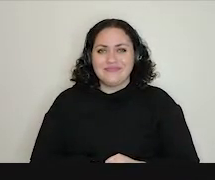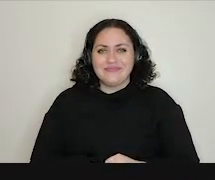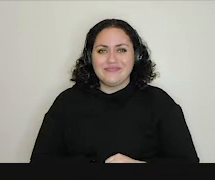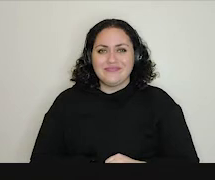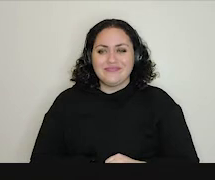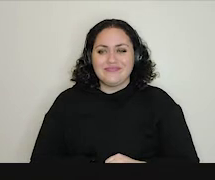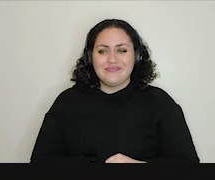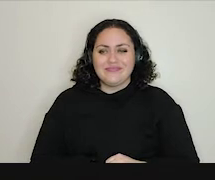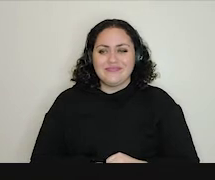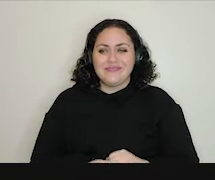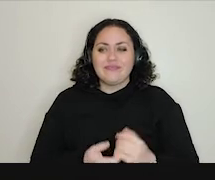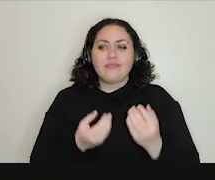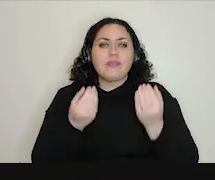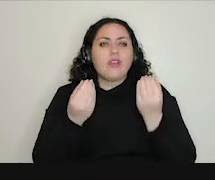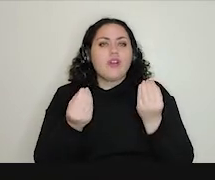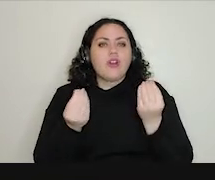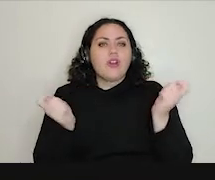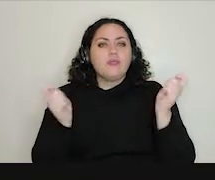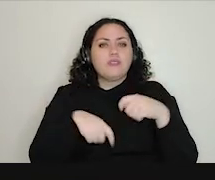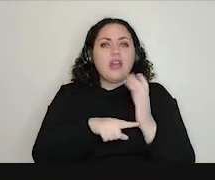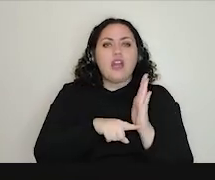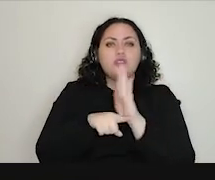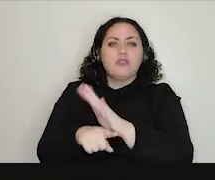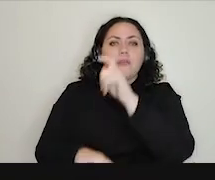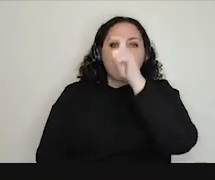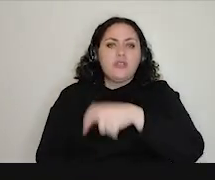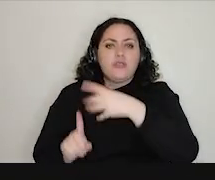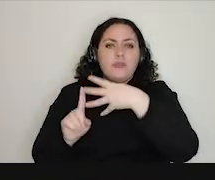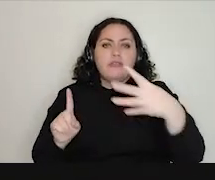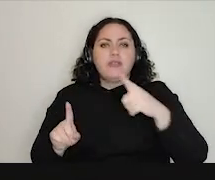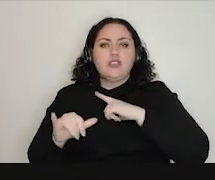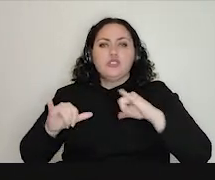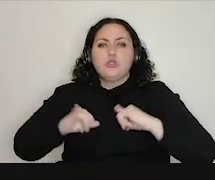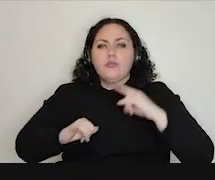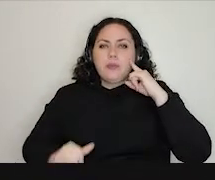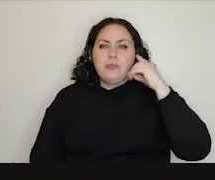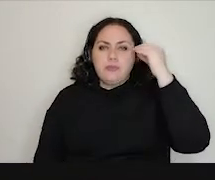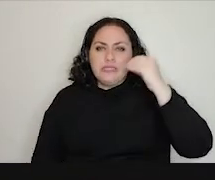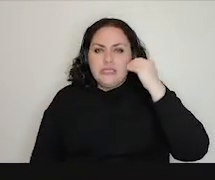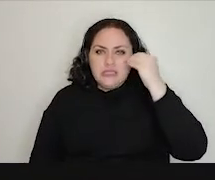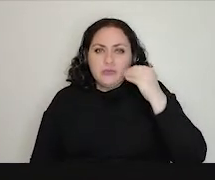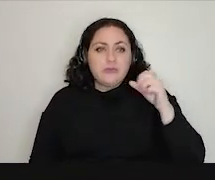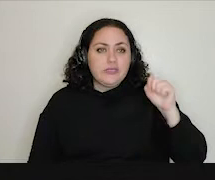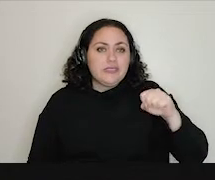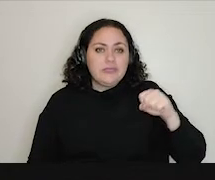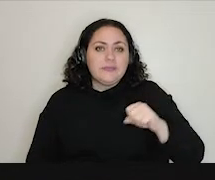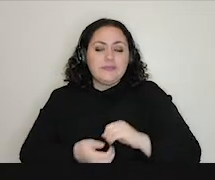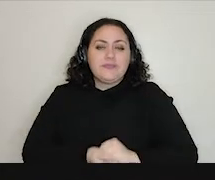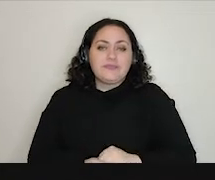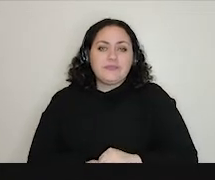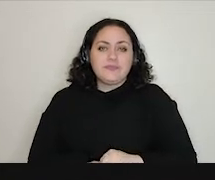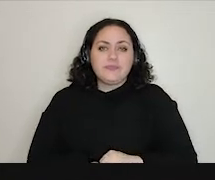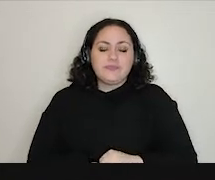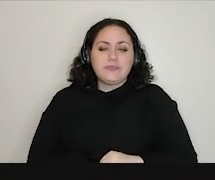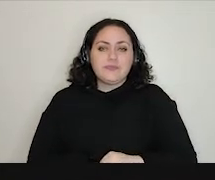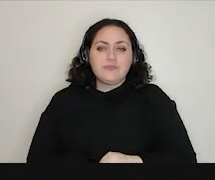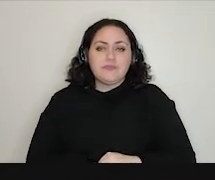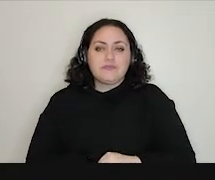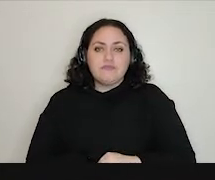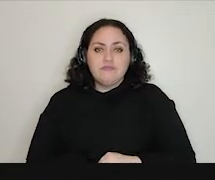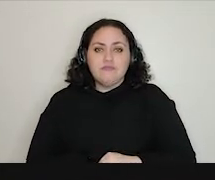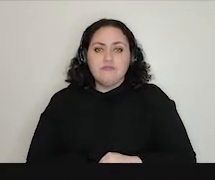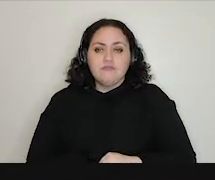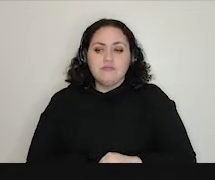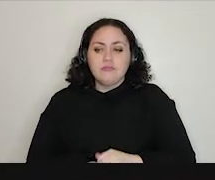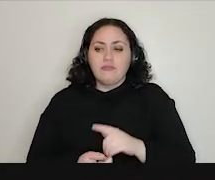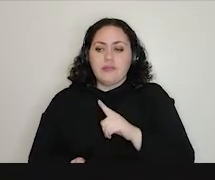Como podemos auxiliar uma pessoa LGBTQIA+, em sofrimento psíquico? Sim. Então, a Domênica,